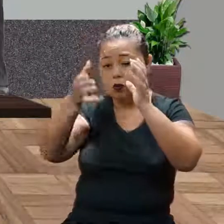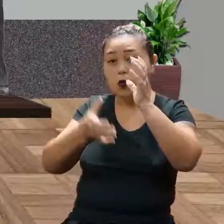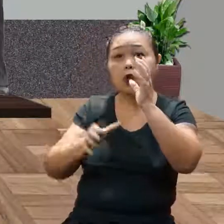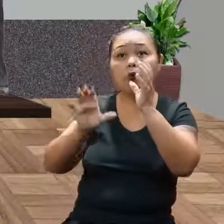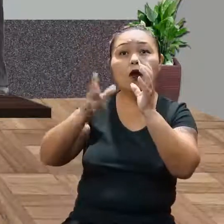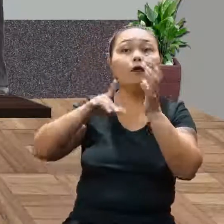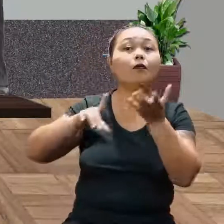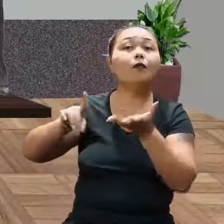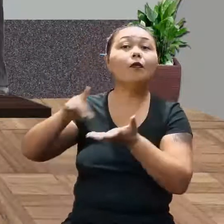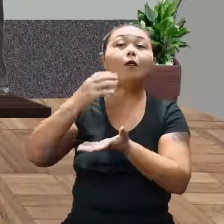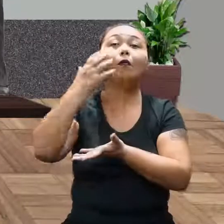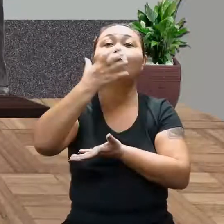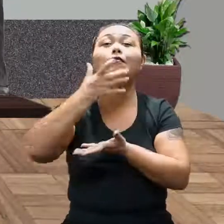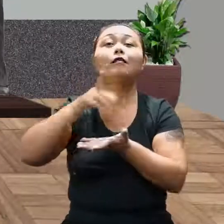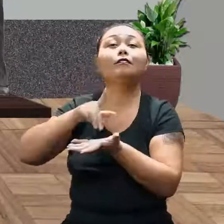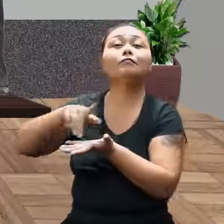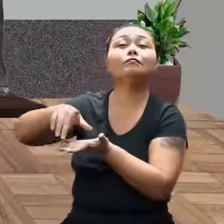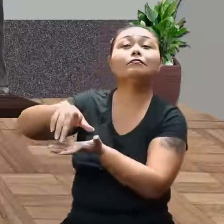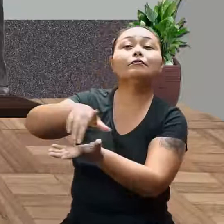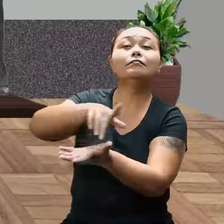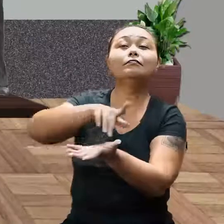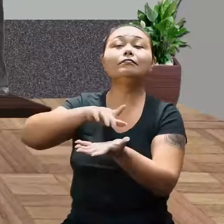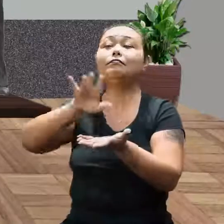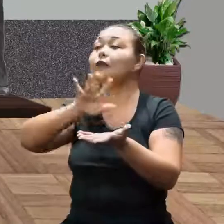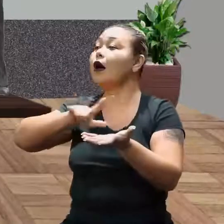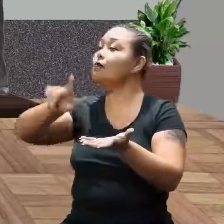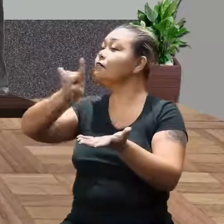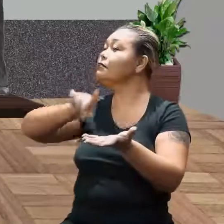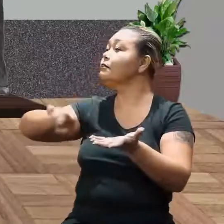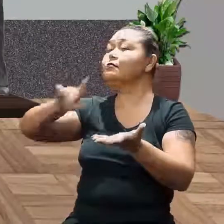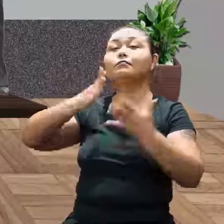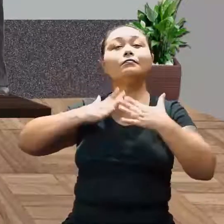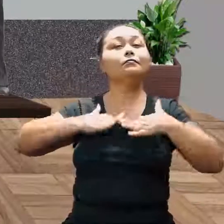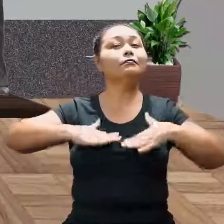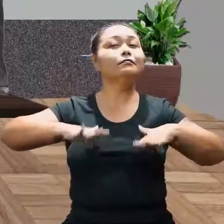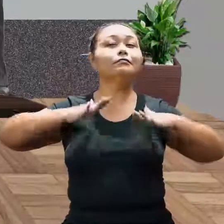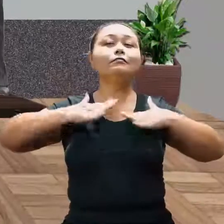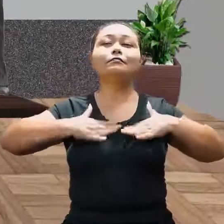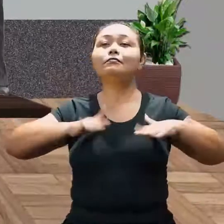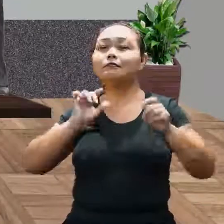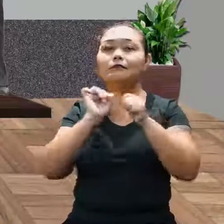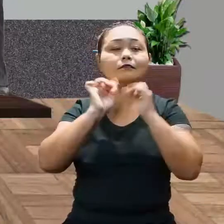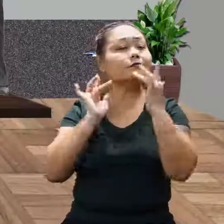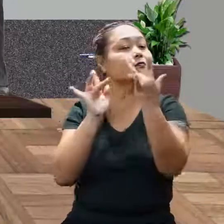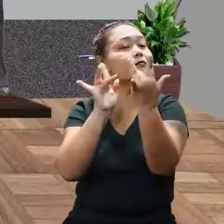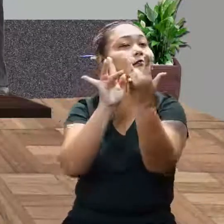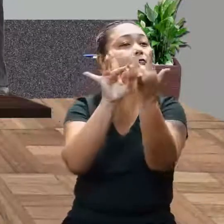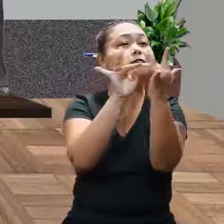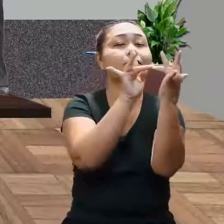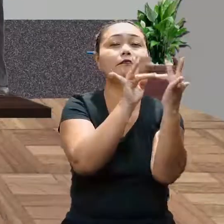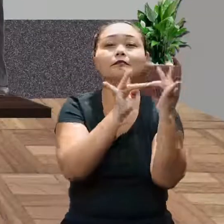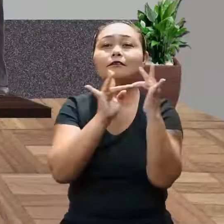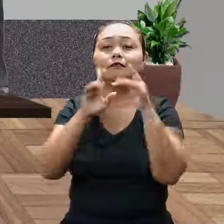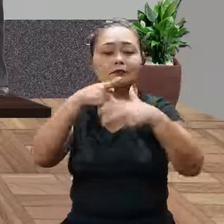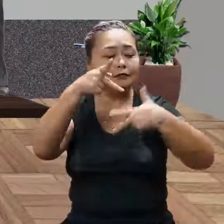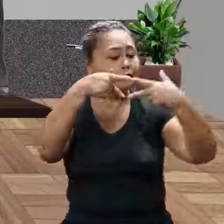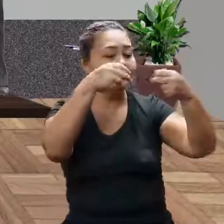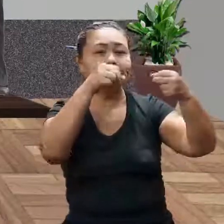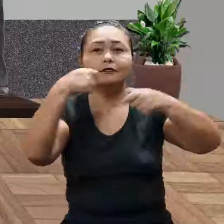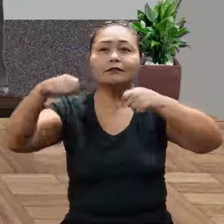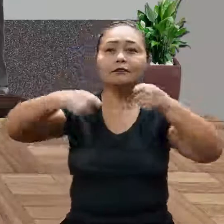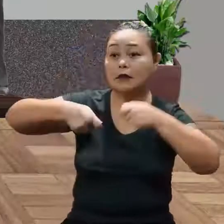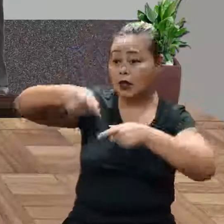utilizava música para acalmar, para fazer esse contato. Utilizava presentes,